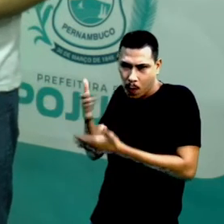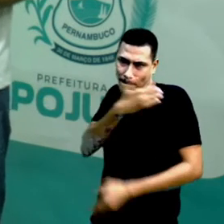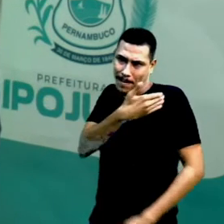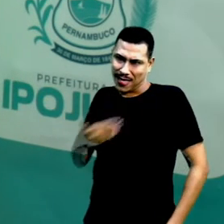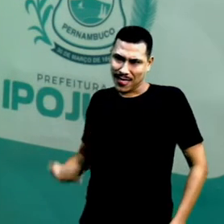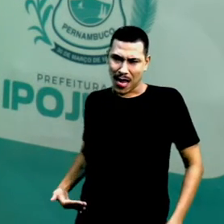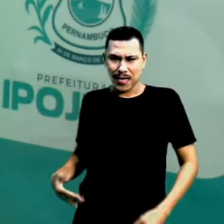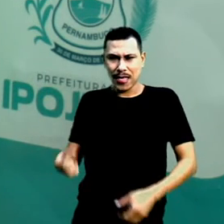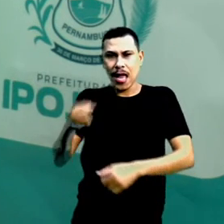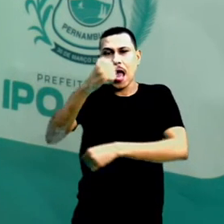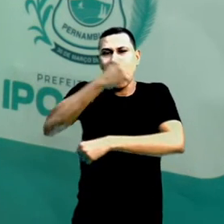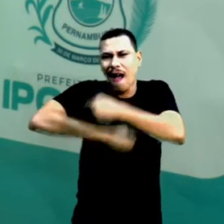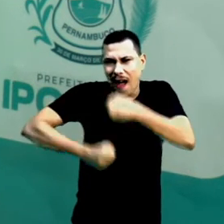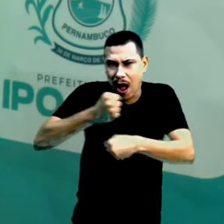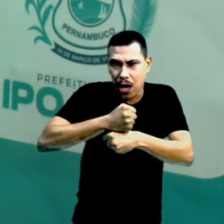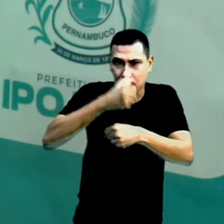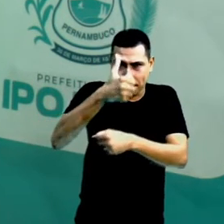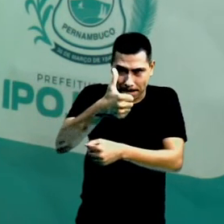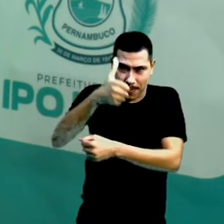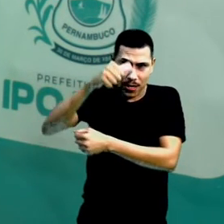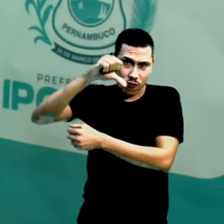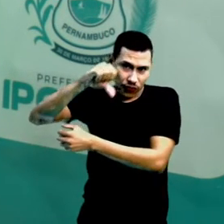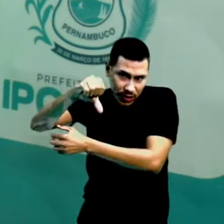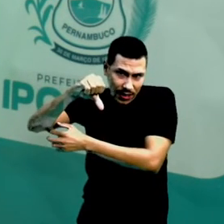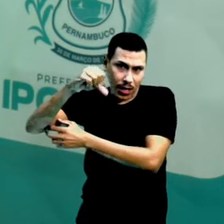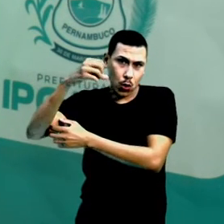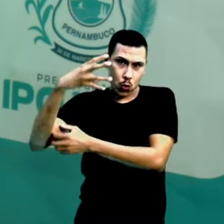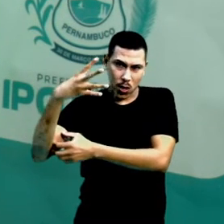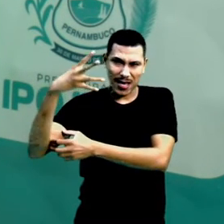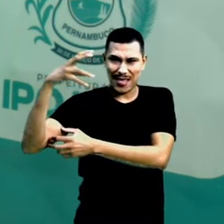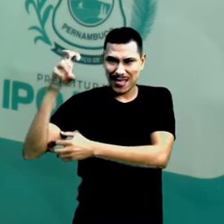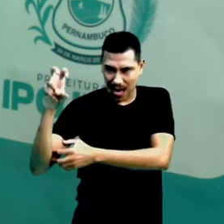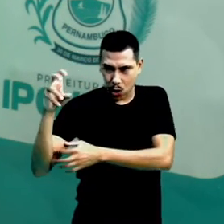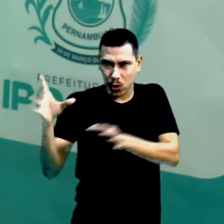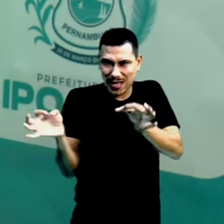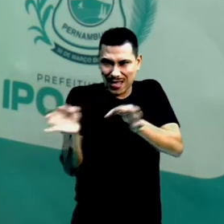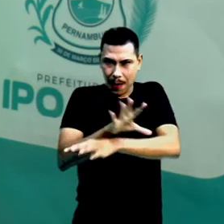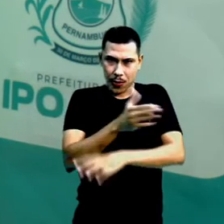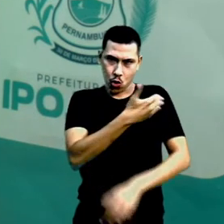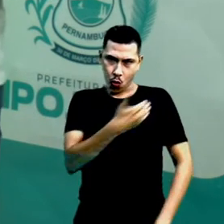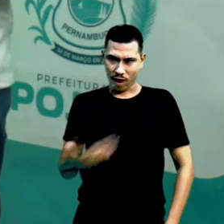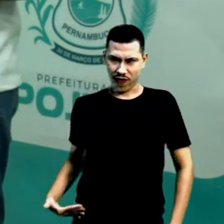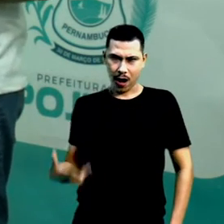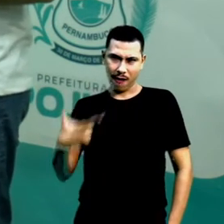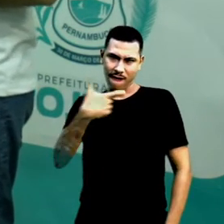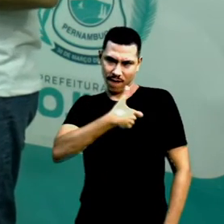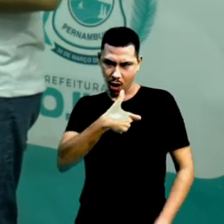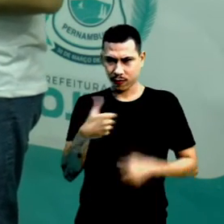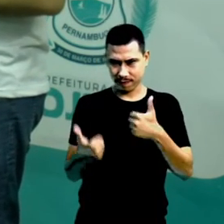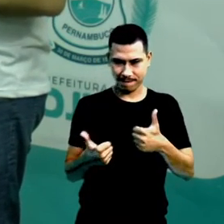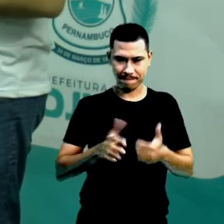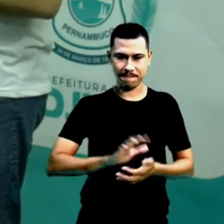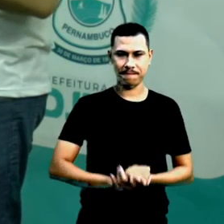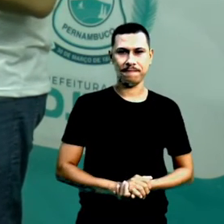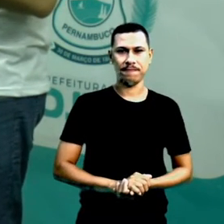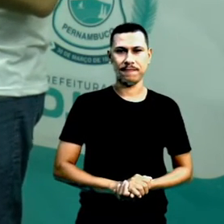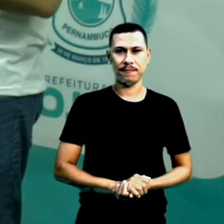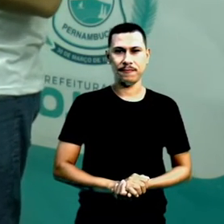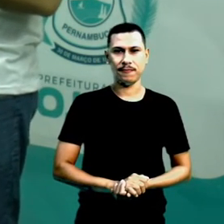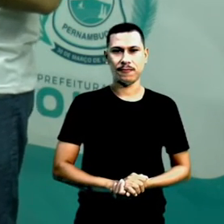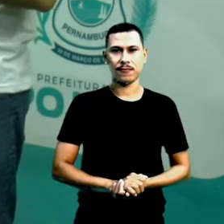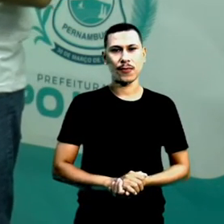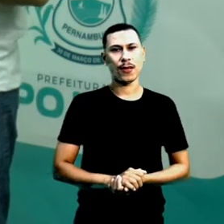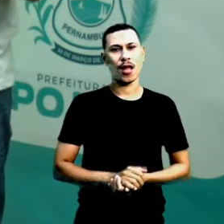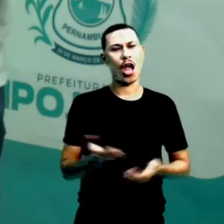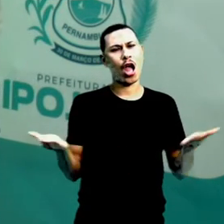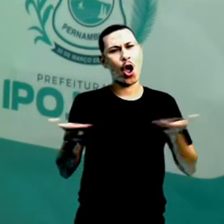1945. E é assim que acaba o governo do Getúlio Vargas. Ok, pessoal? Vamos passar então